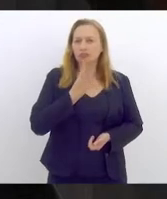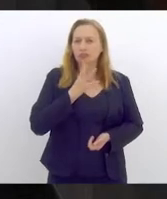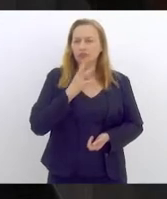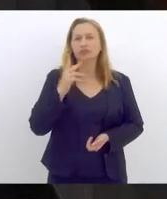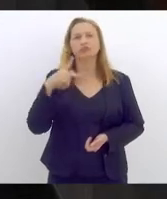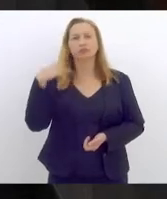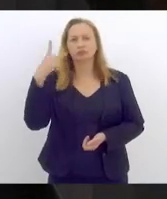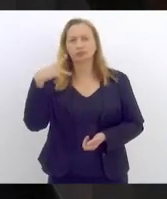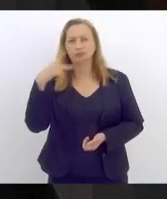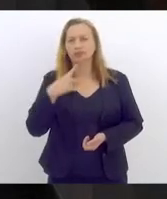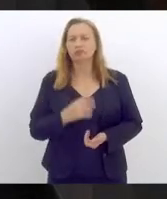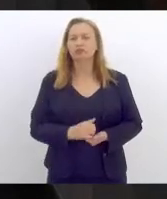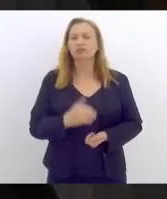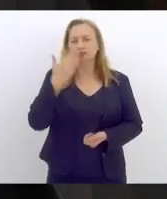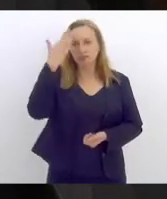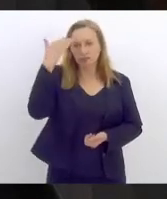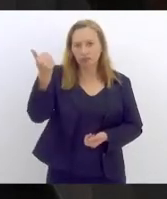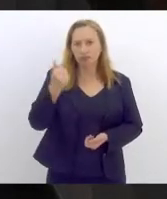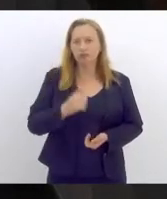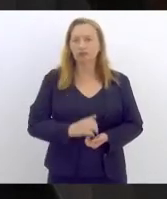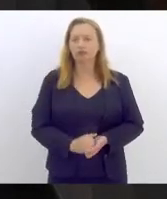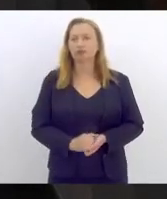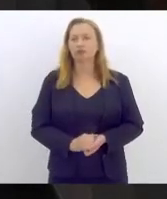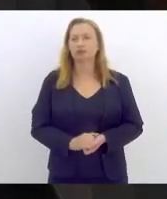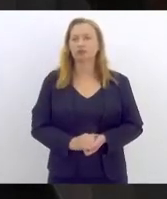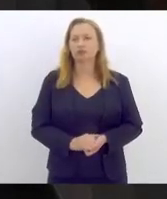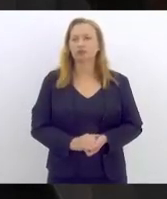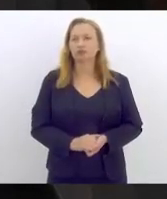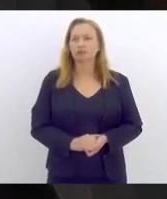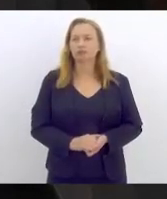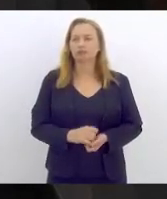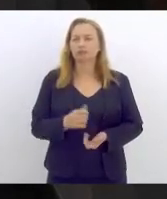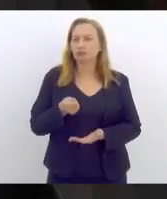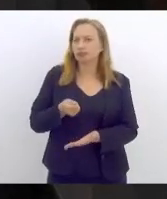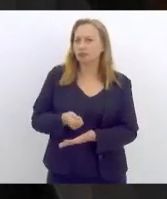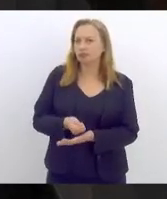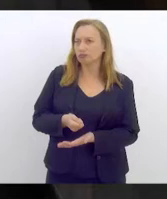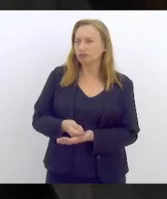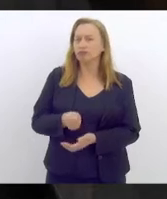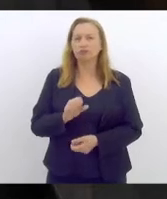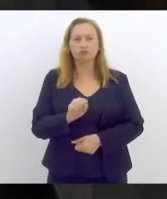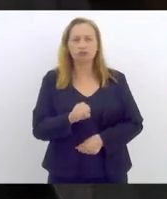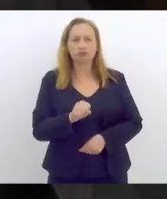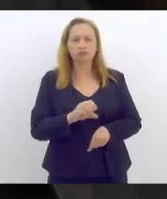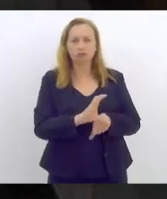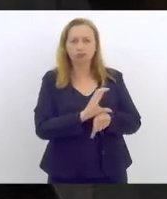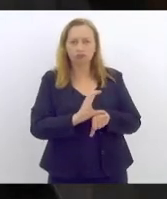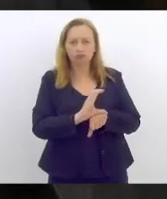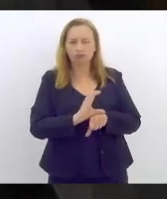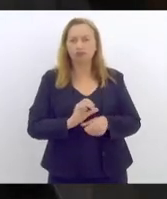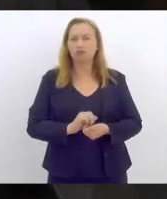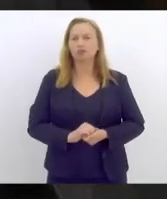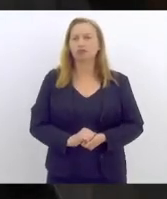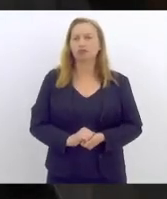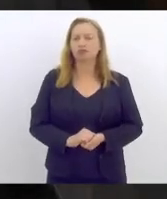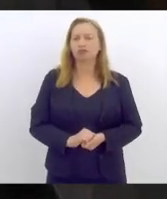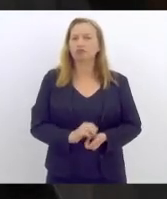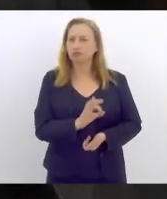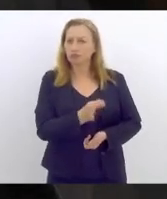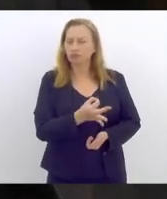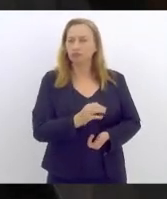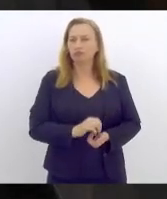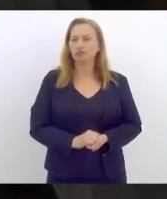Parlamento sabe que nós temos obrigação constitucional e legal